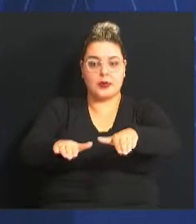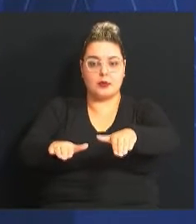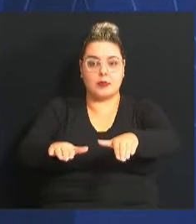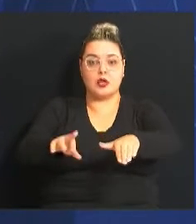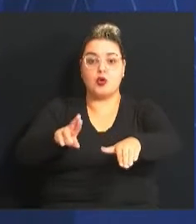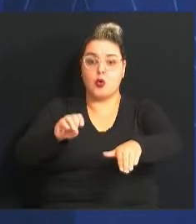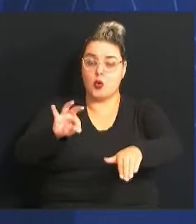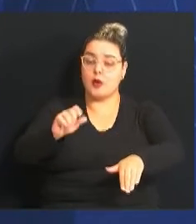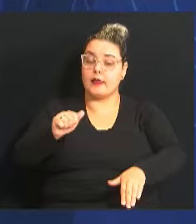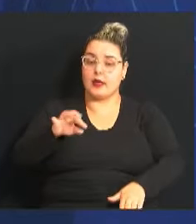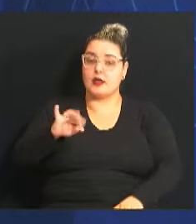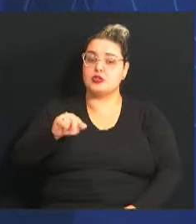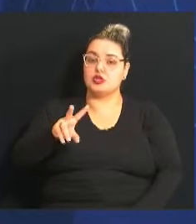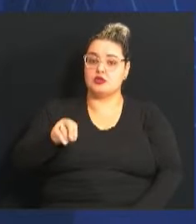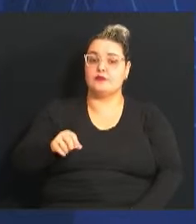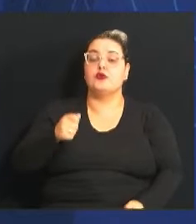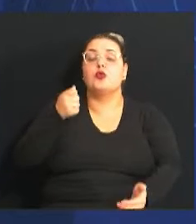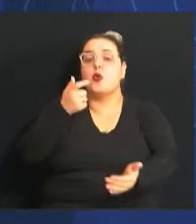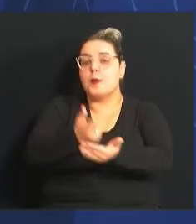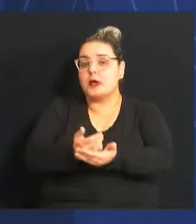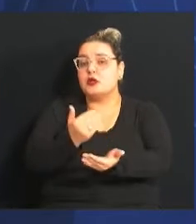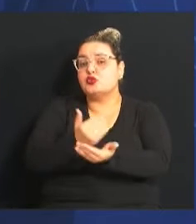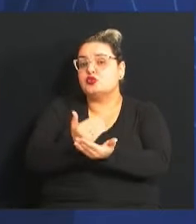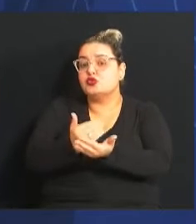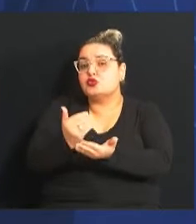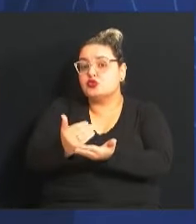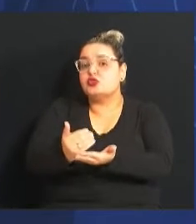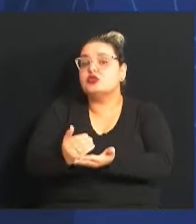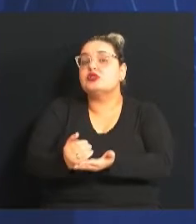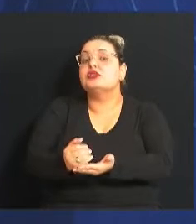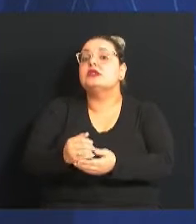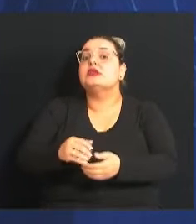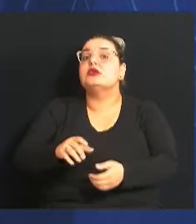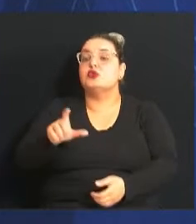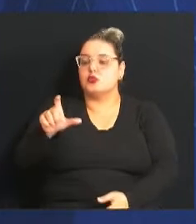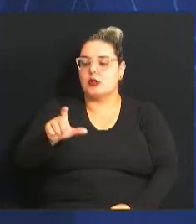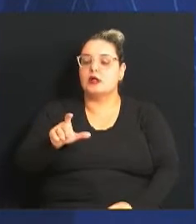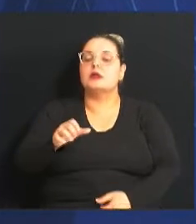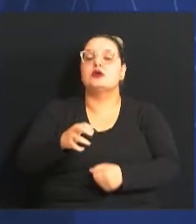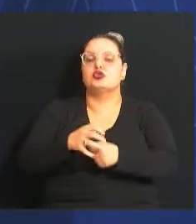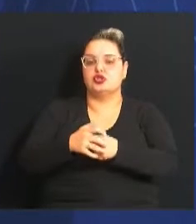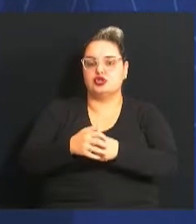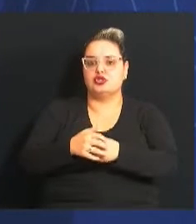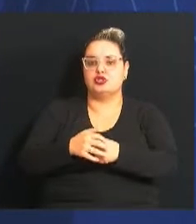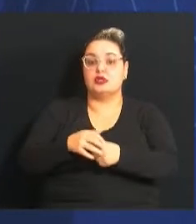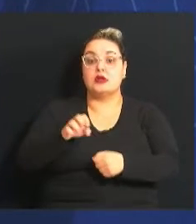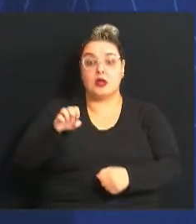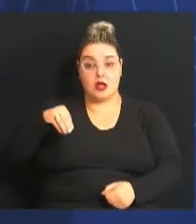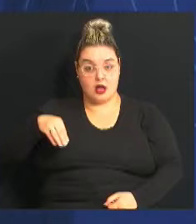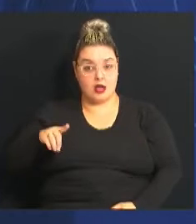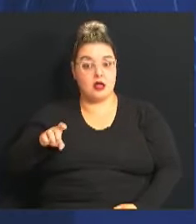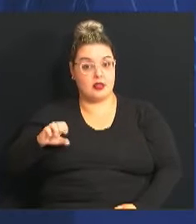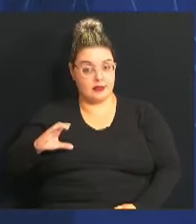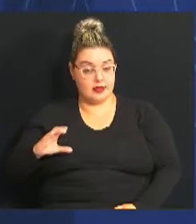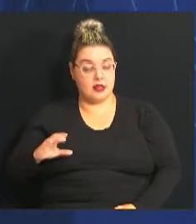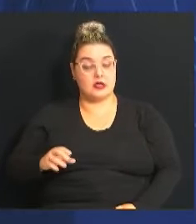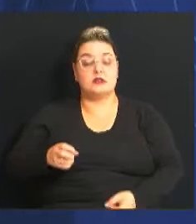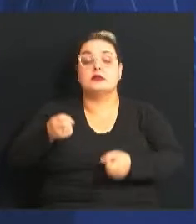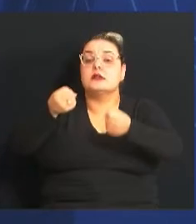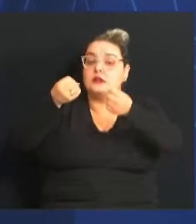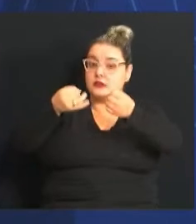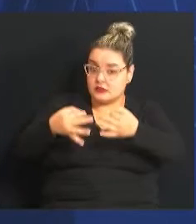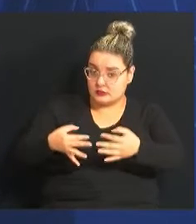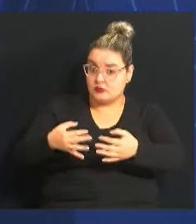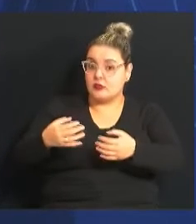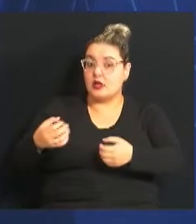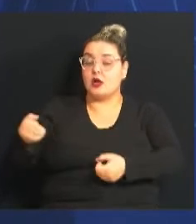rotativo, comprando os créditos e ativando o cartão digital. E a INDEC está orientando os